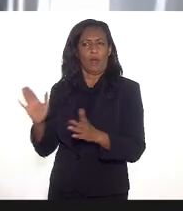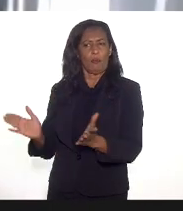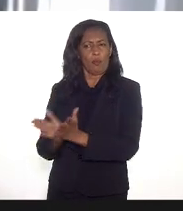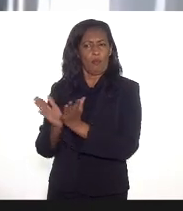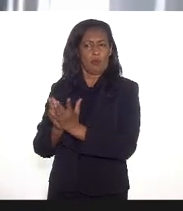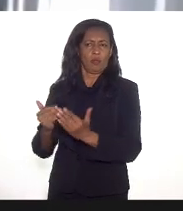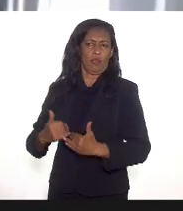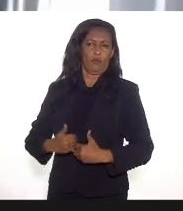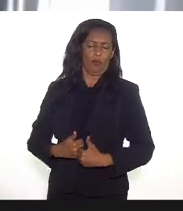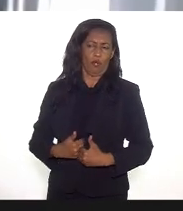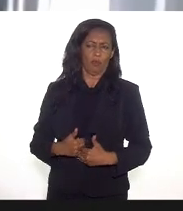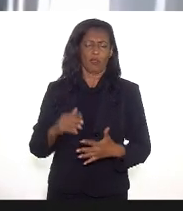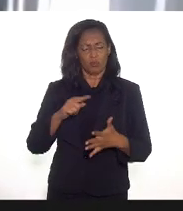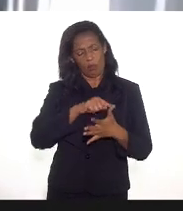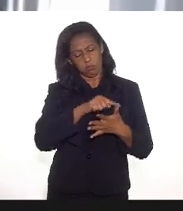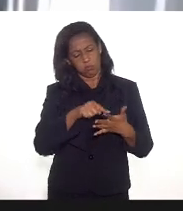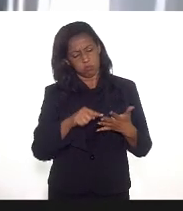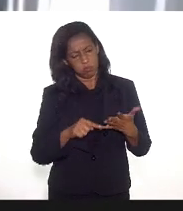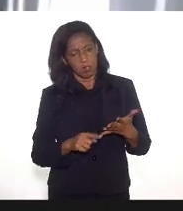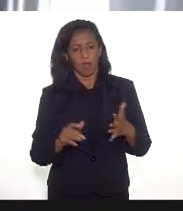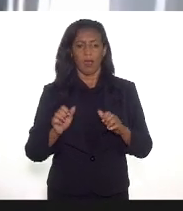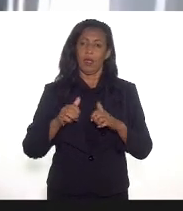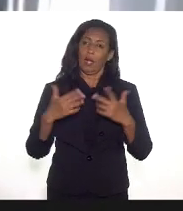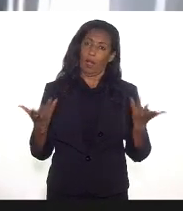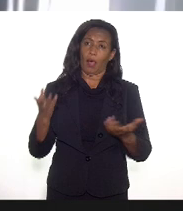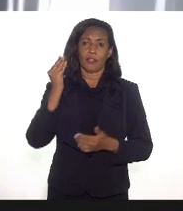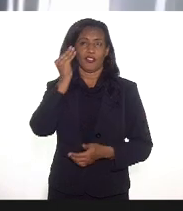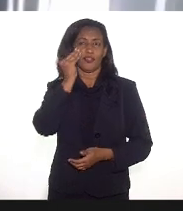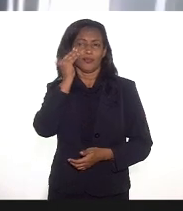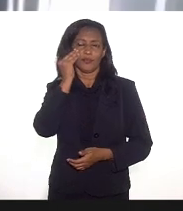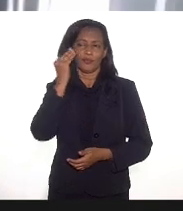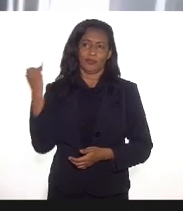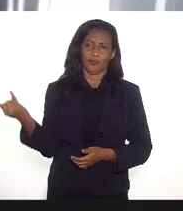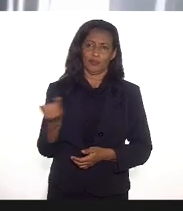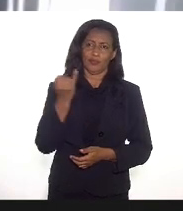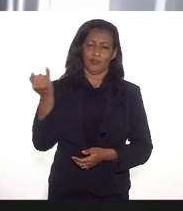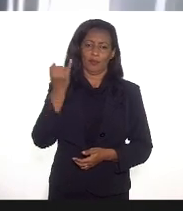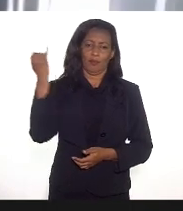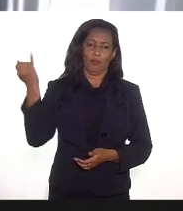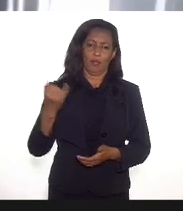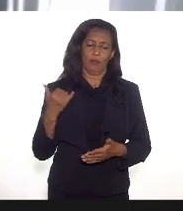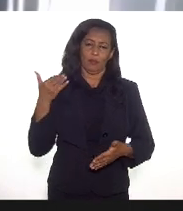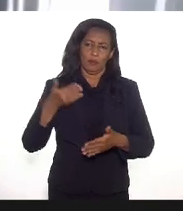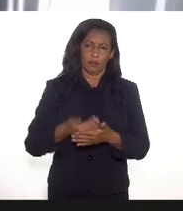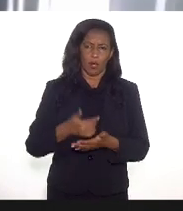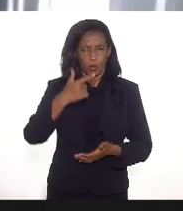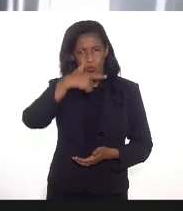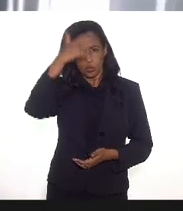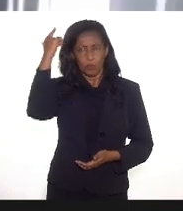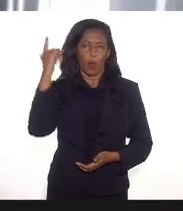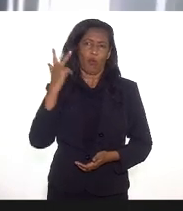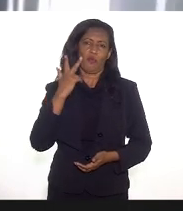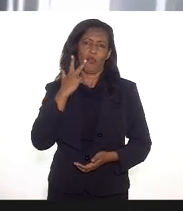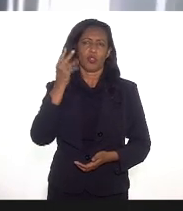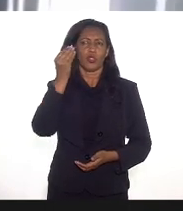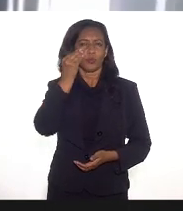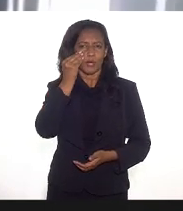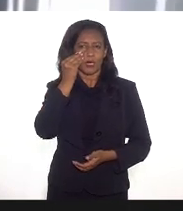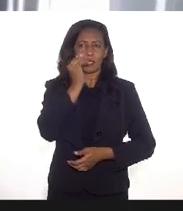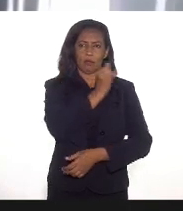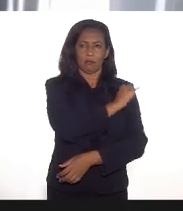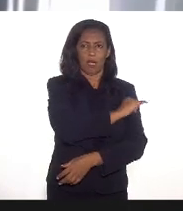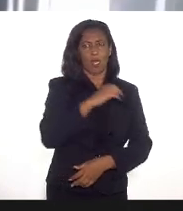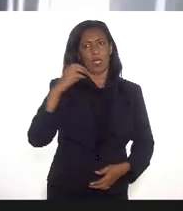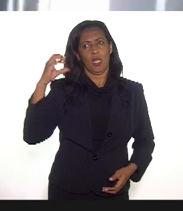algumas reflexões que eu tenho feito, né? Claro que a gente tem experiências importantes para levar em conta. O Luiz Paulo mencionou as experiências fluminenses, né?